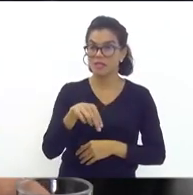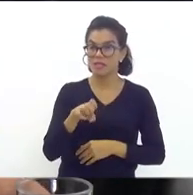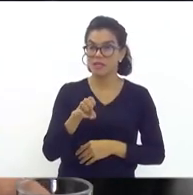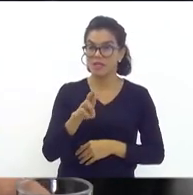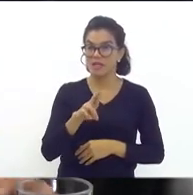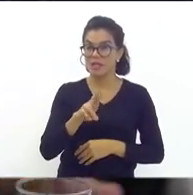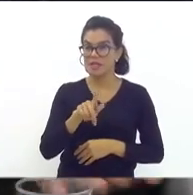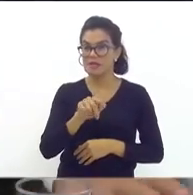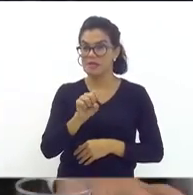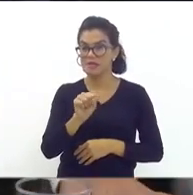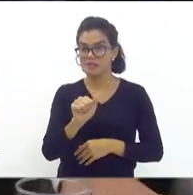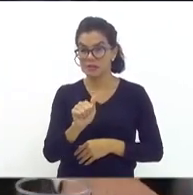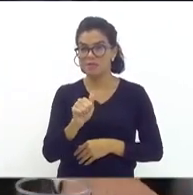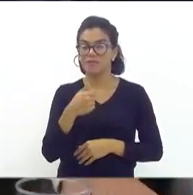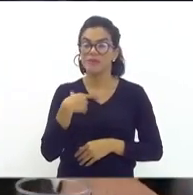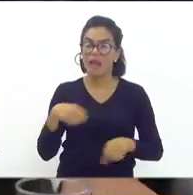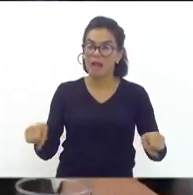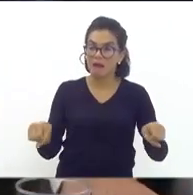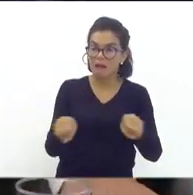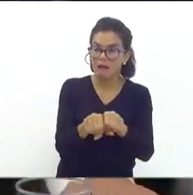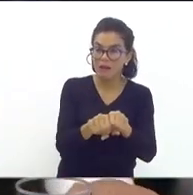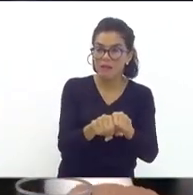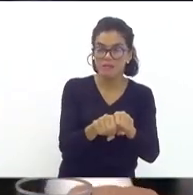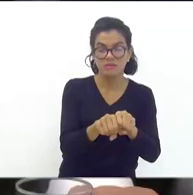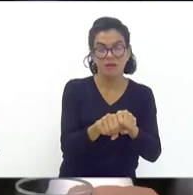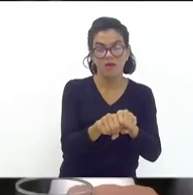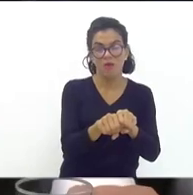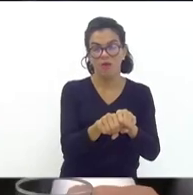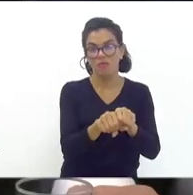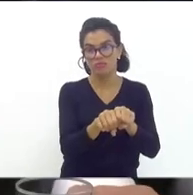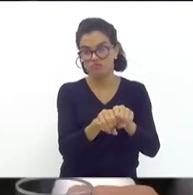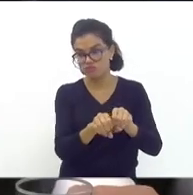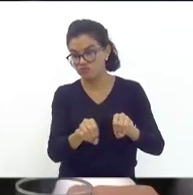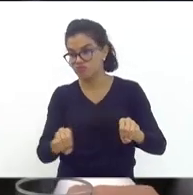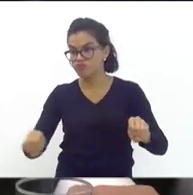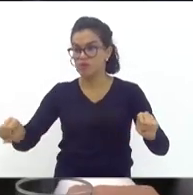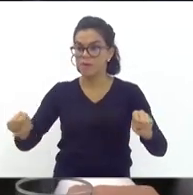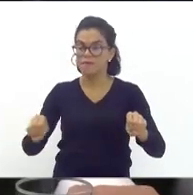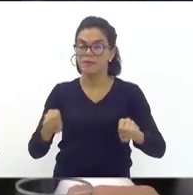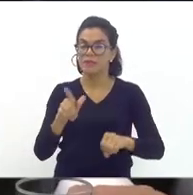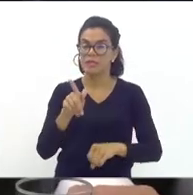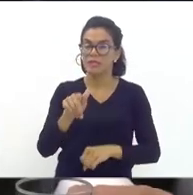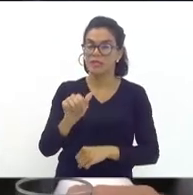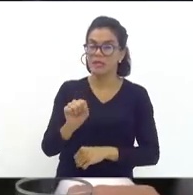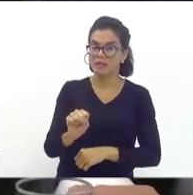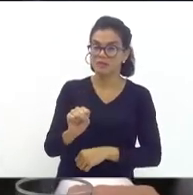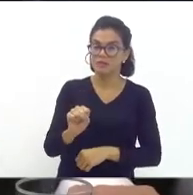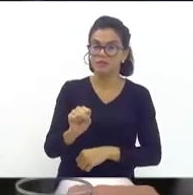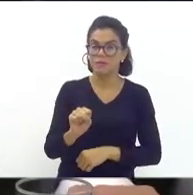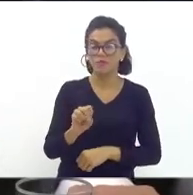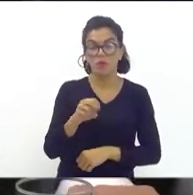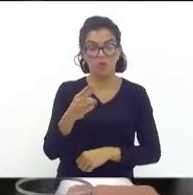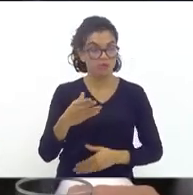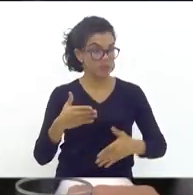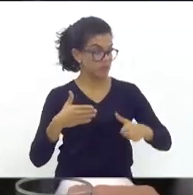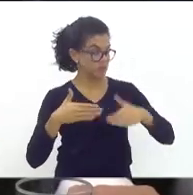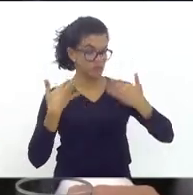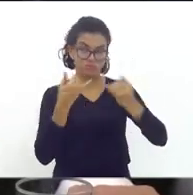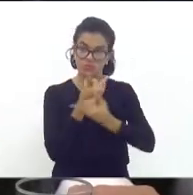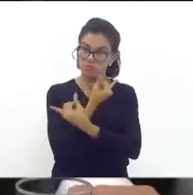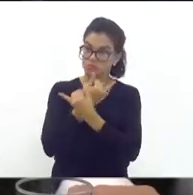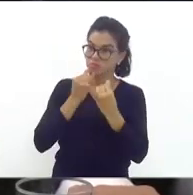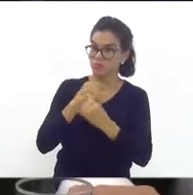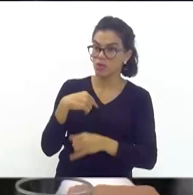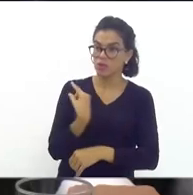ligação ou religação dos postos e curiosamente para surpresa de todos nós